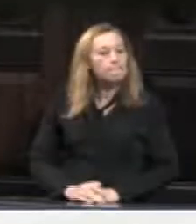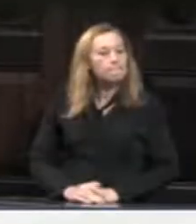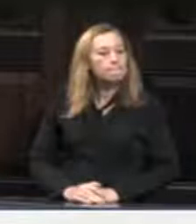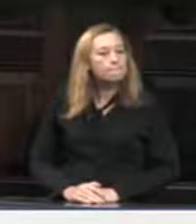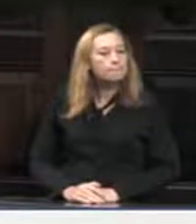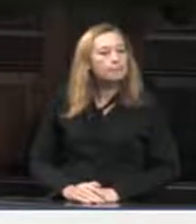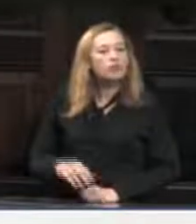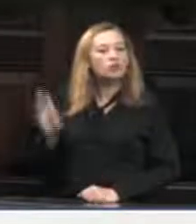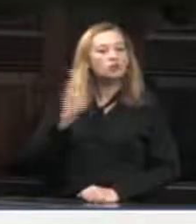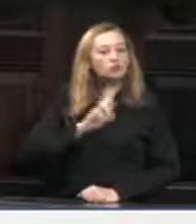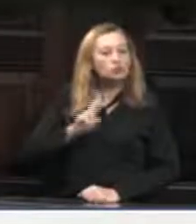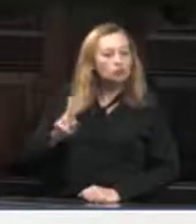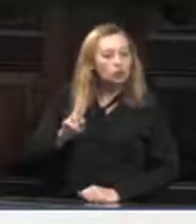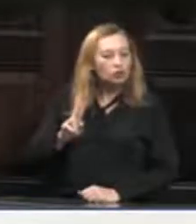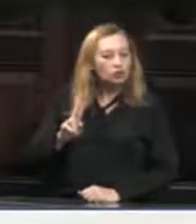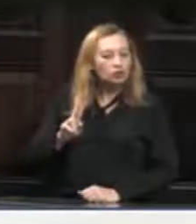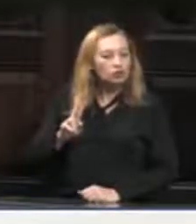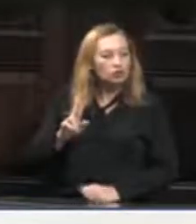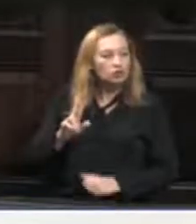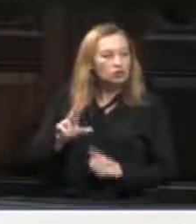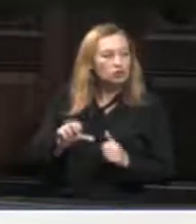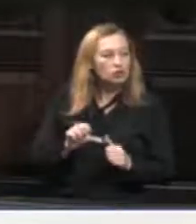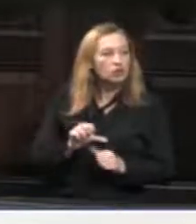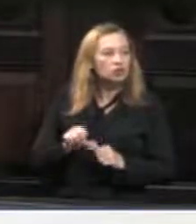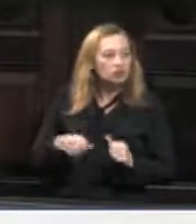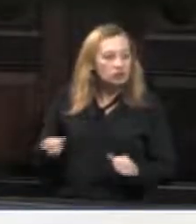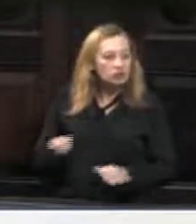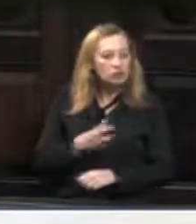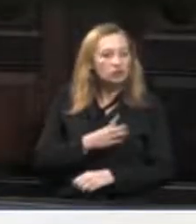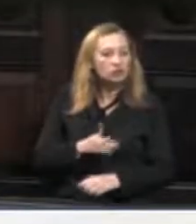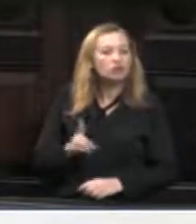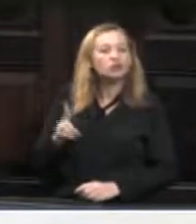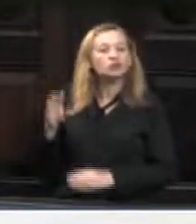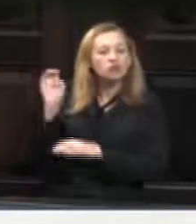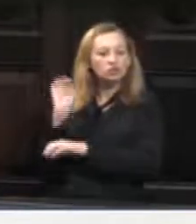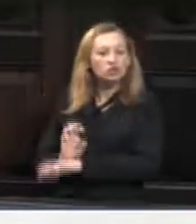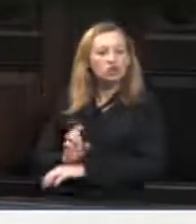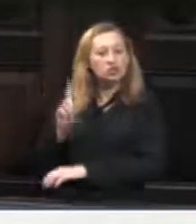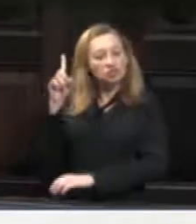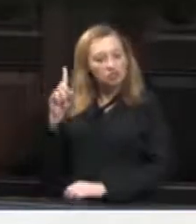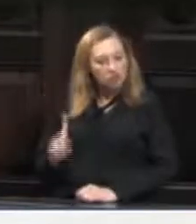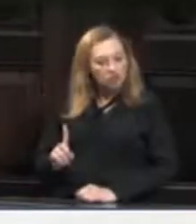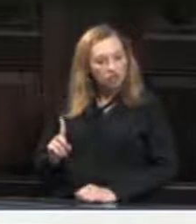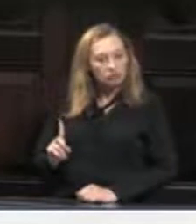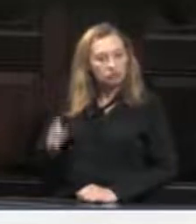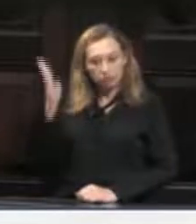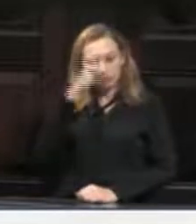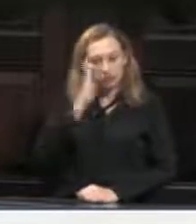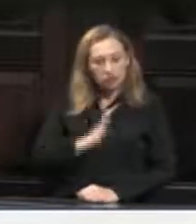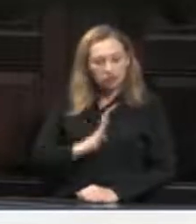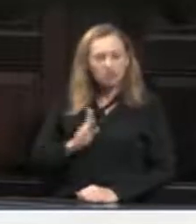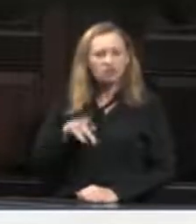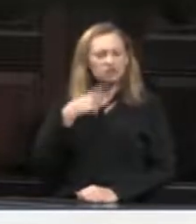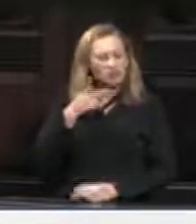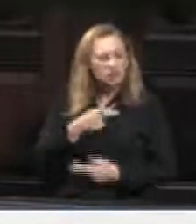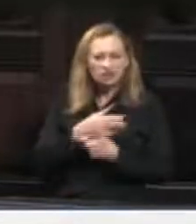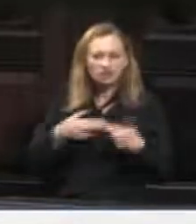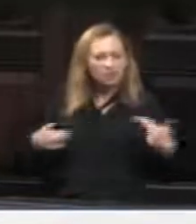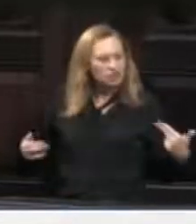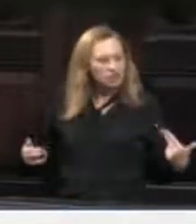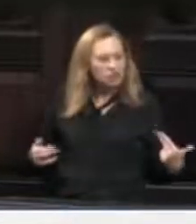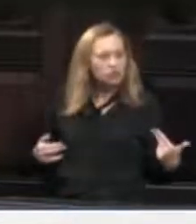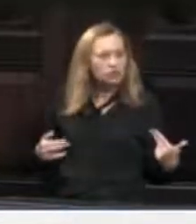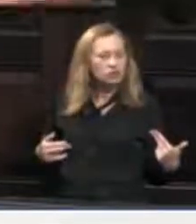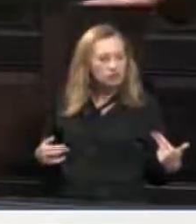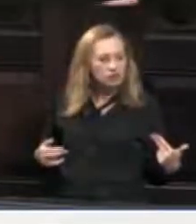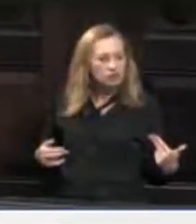em nome da restauração do Estado Democrático de Direito no Brasil. E fiz menção a uma série de situações que evidenciam